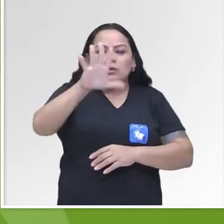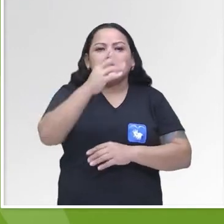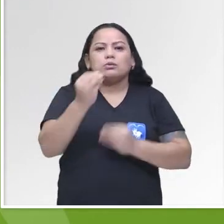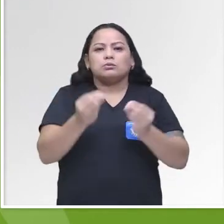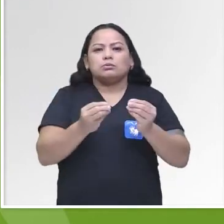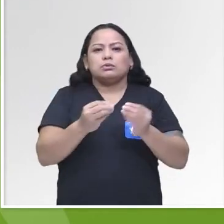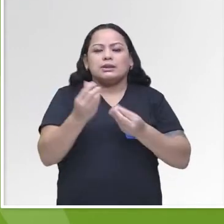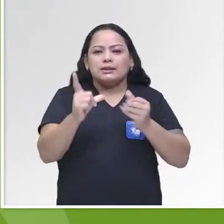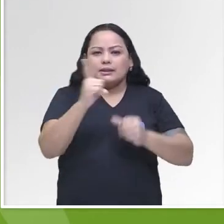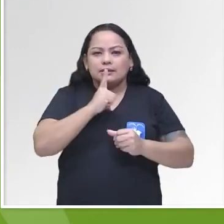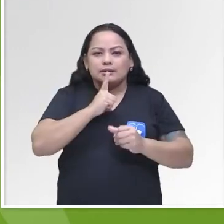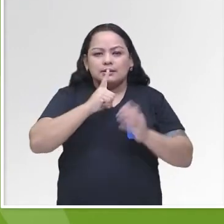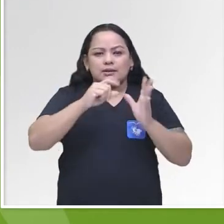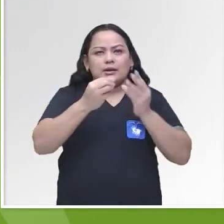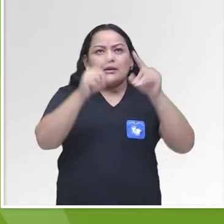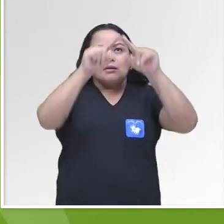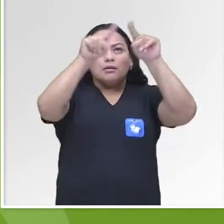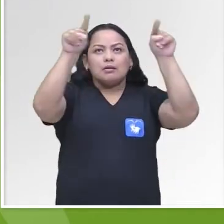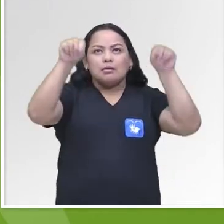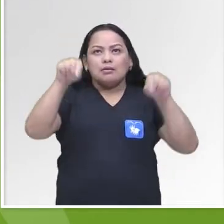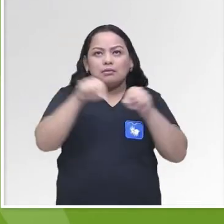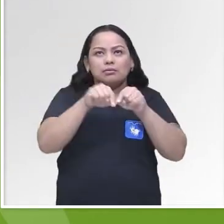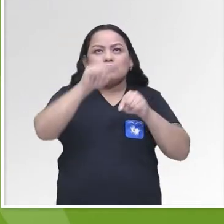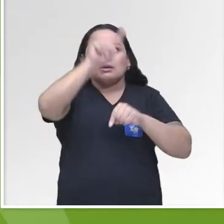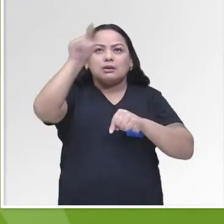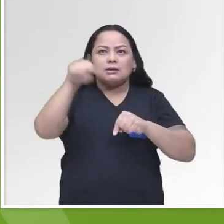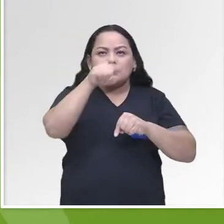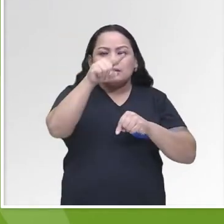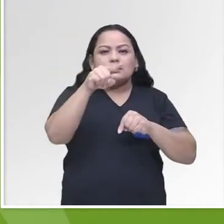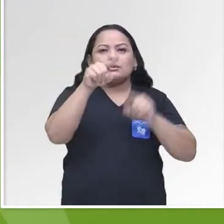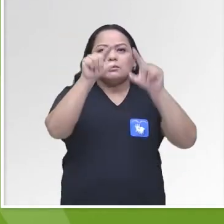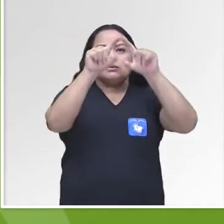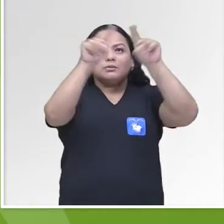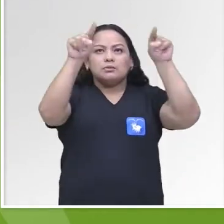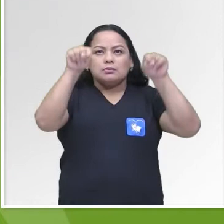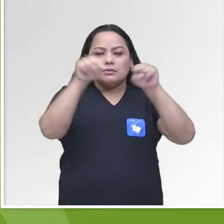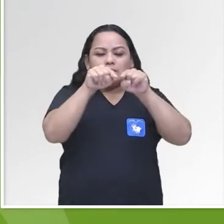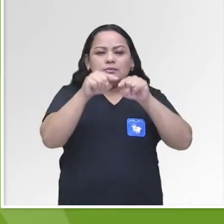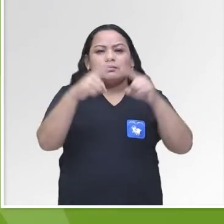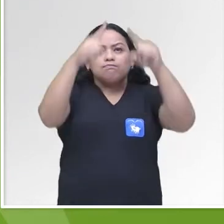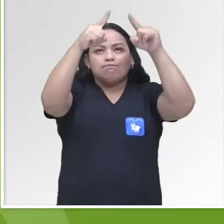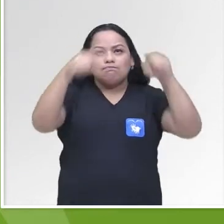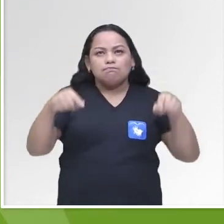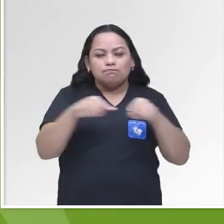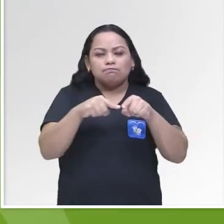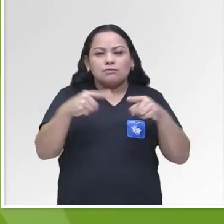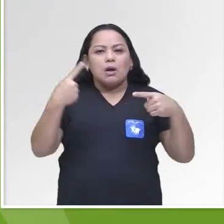cadeia fechada. Para que esta isomeria